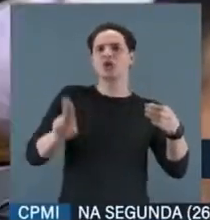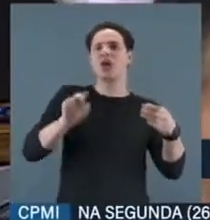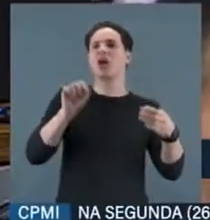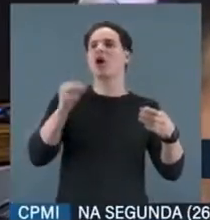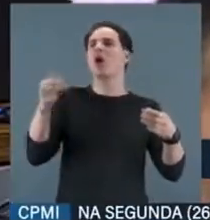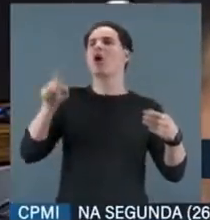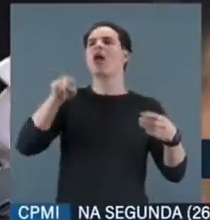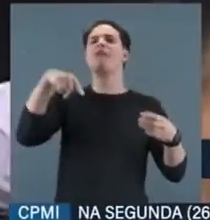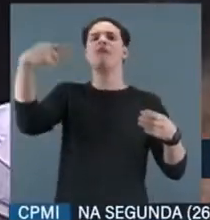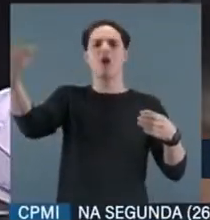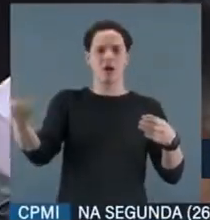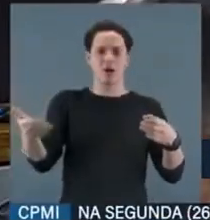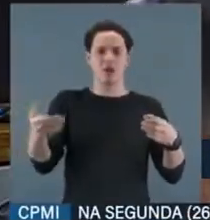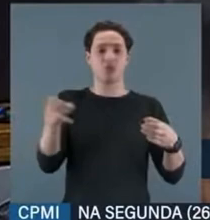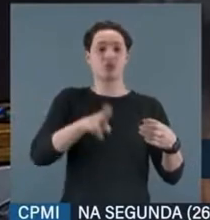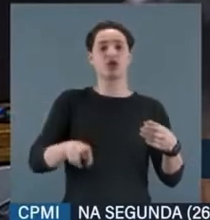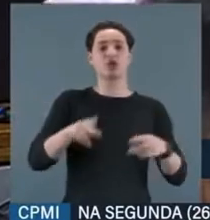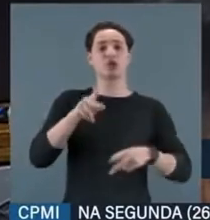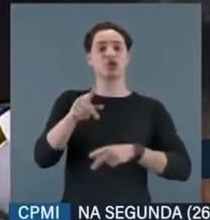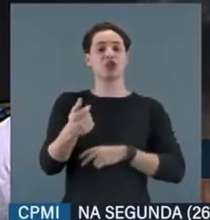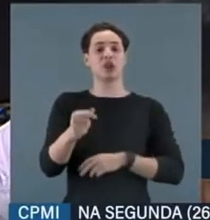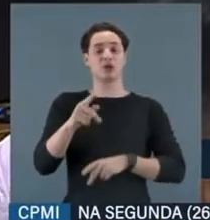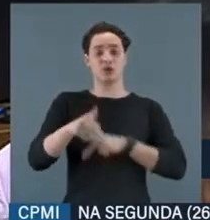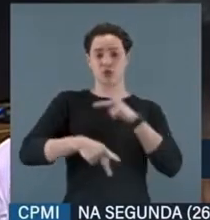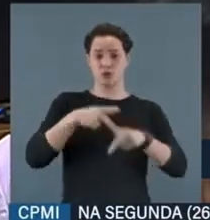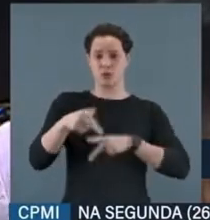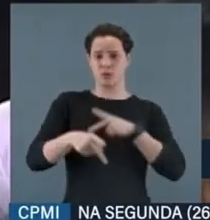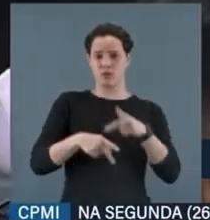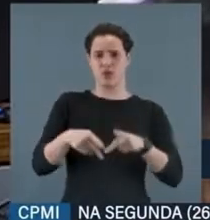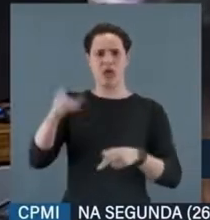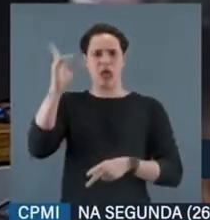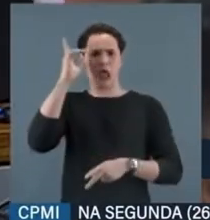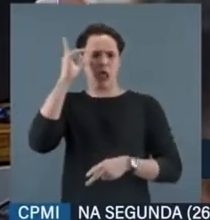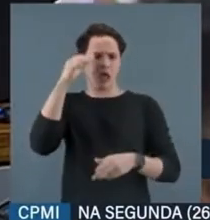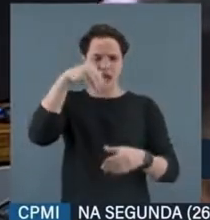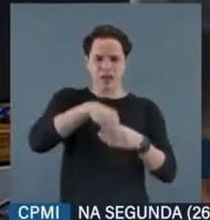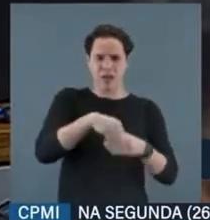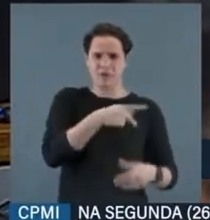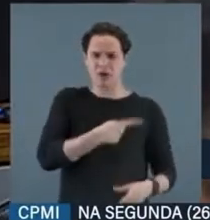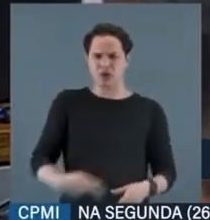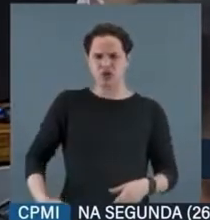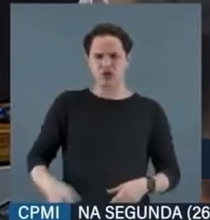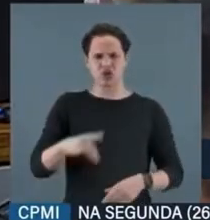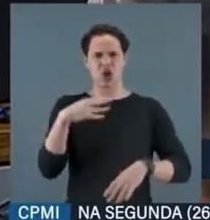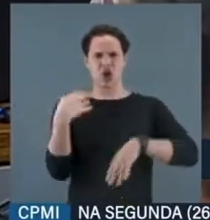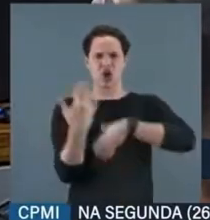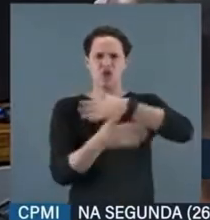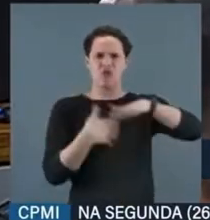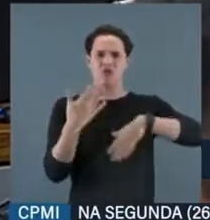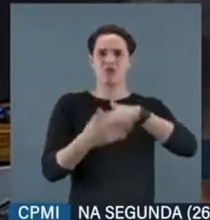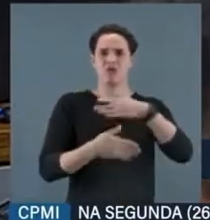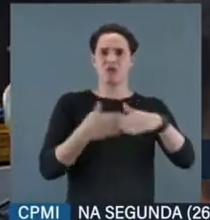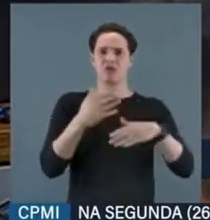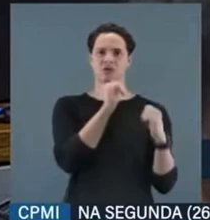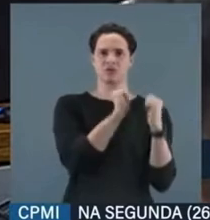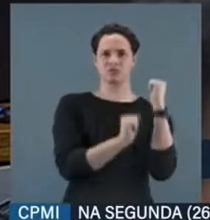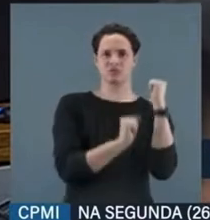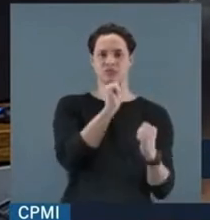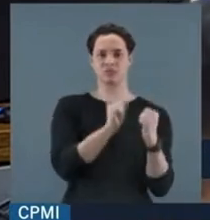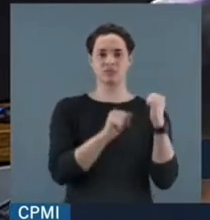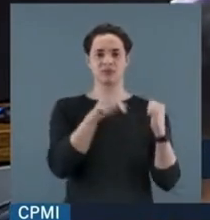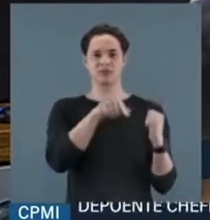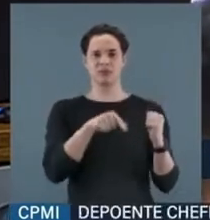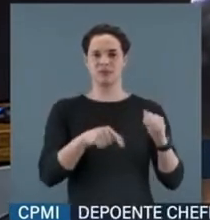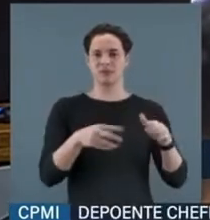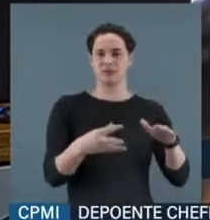uma inépta dentro da presidência da república só confusão em peiteira roubando e isso